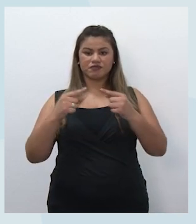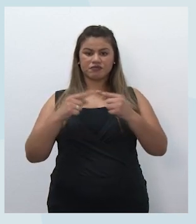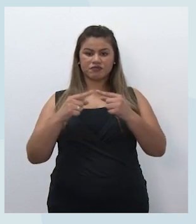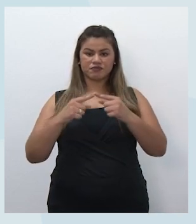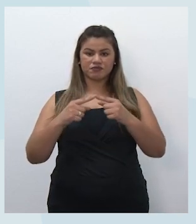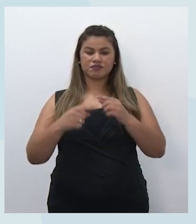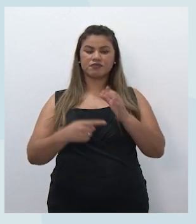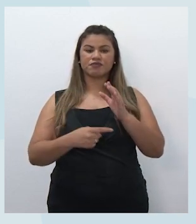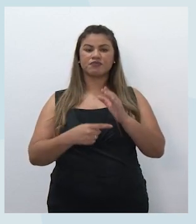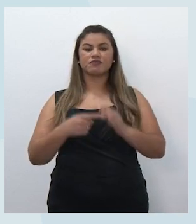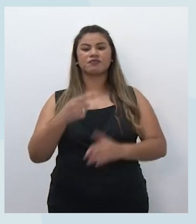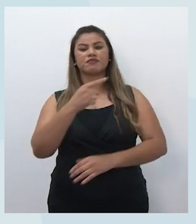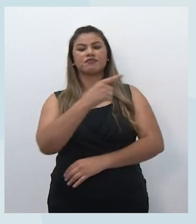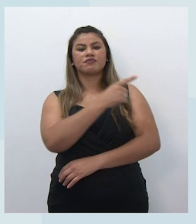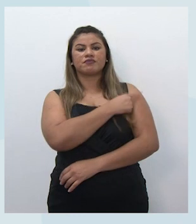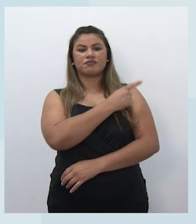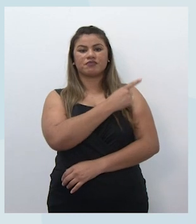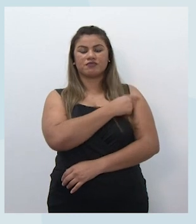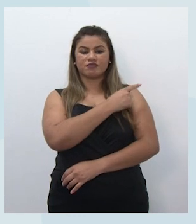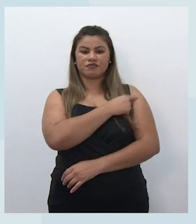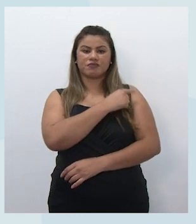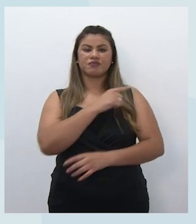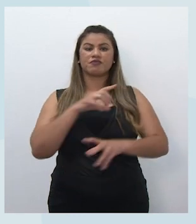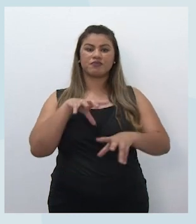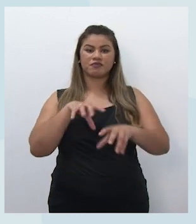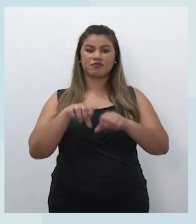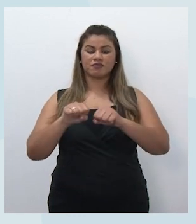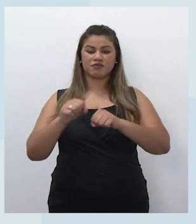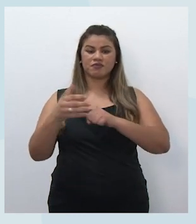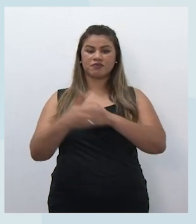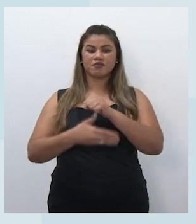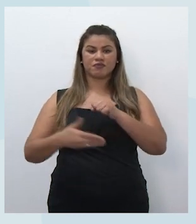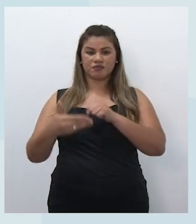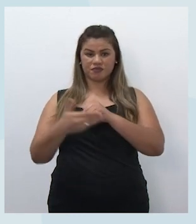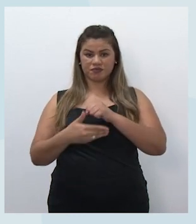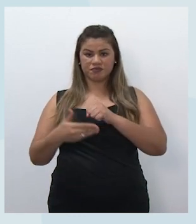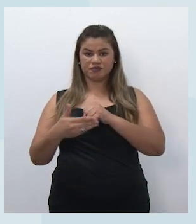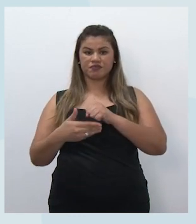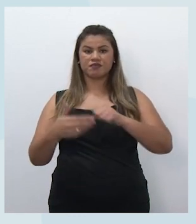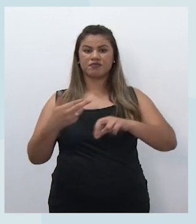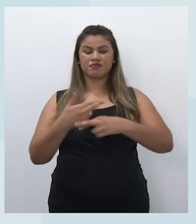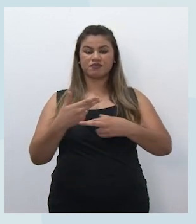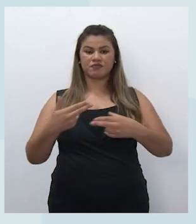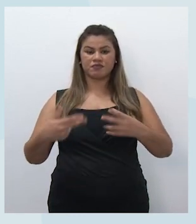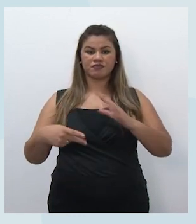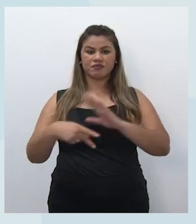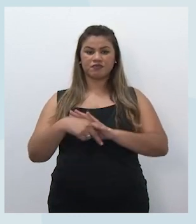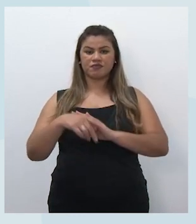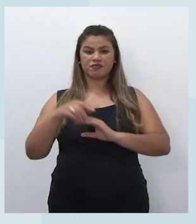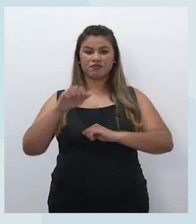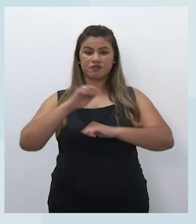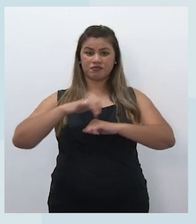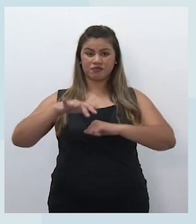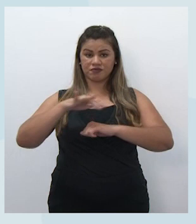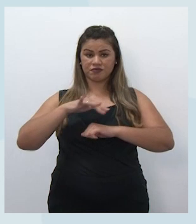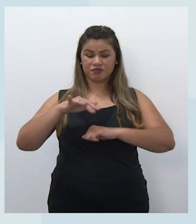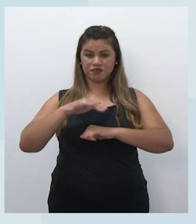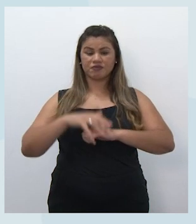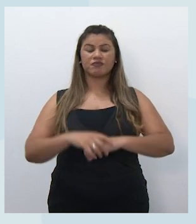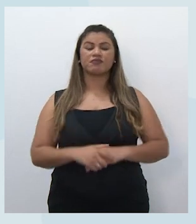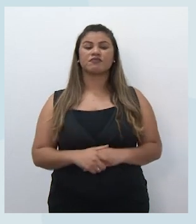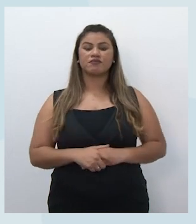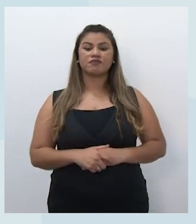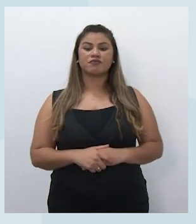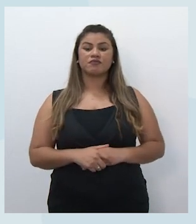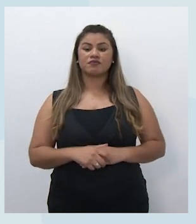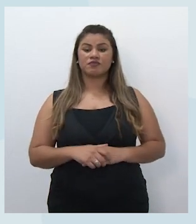primeira série, com a formação geral básica e os componentes do Inova. O aprofundamento curricular,